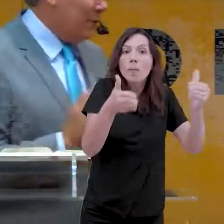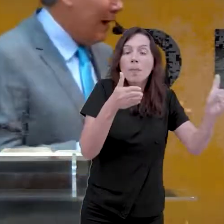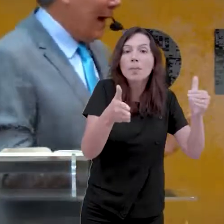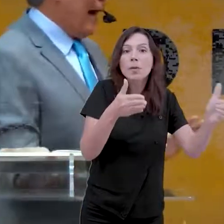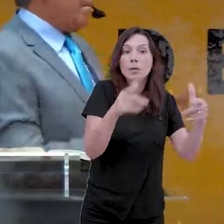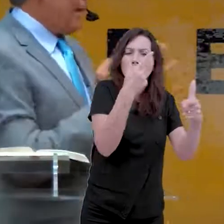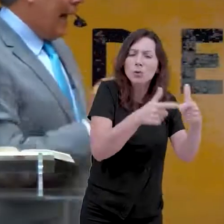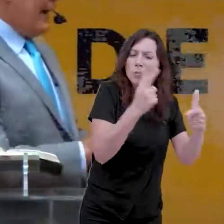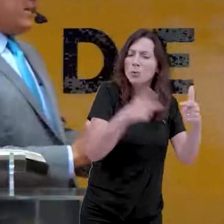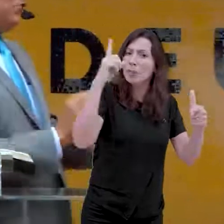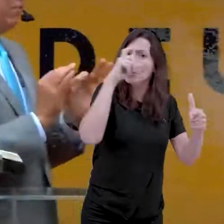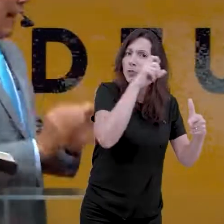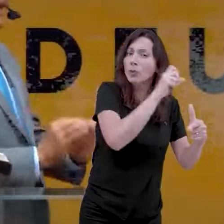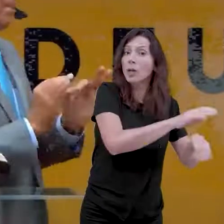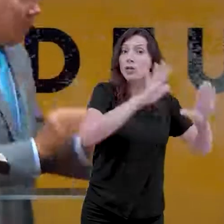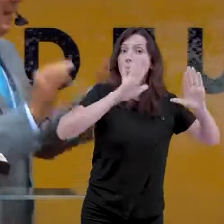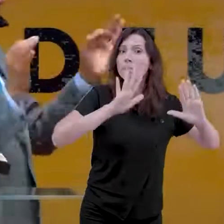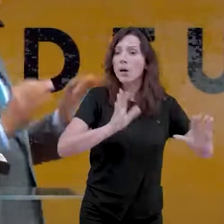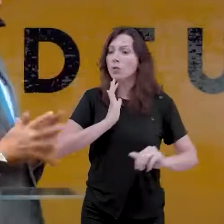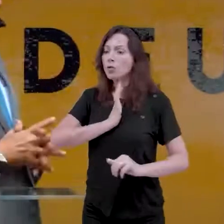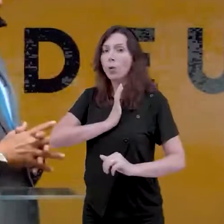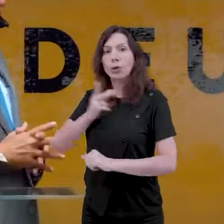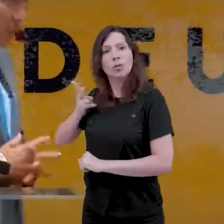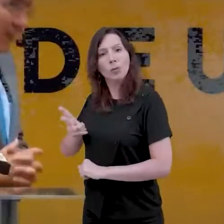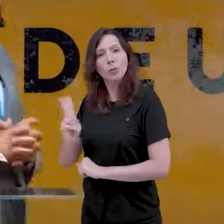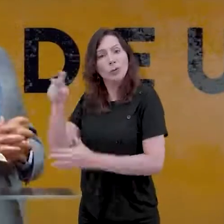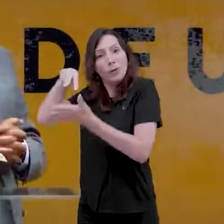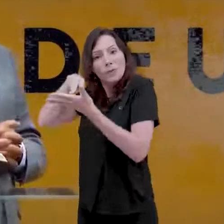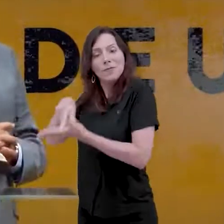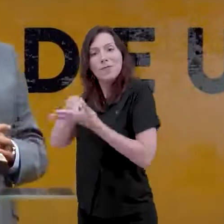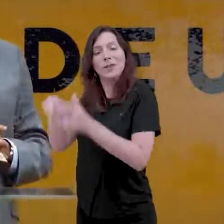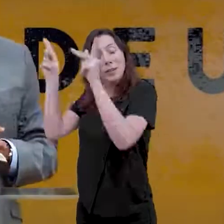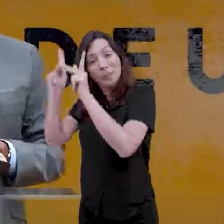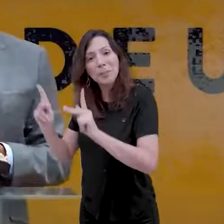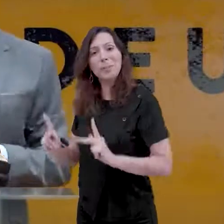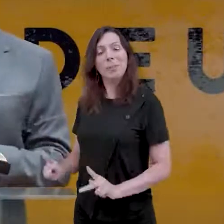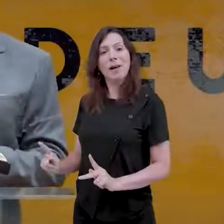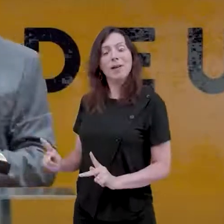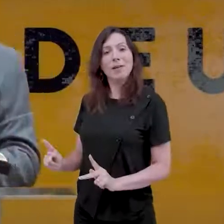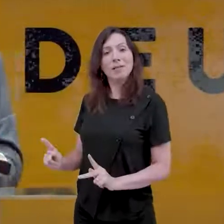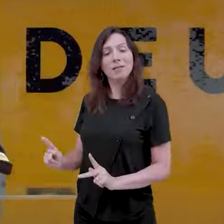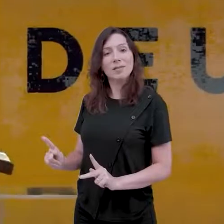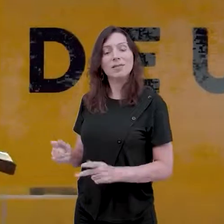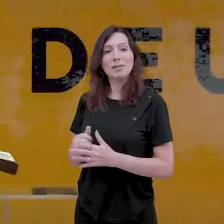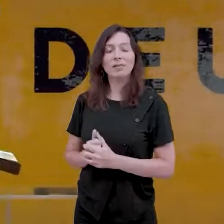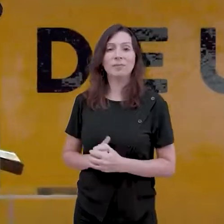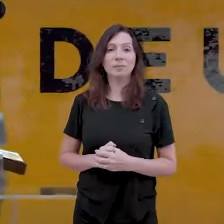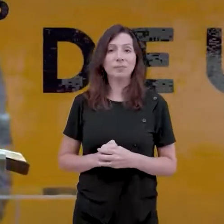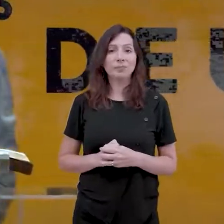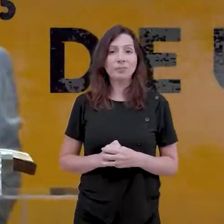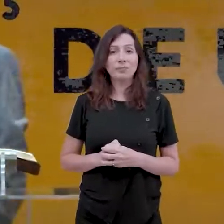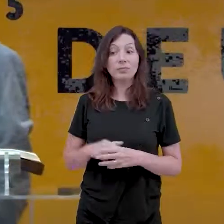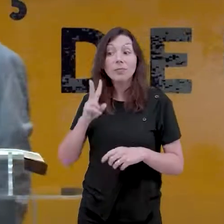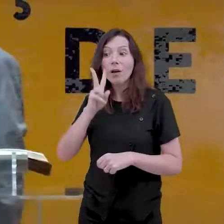diz o hino, a paz no vale para mim, eu sei, se a sua força está